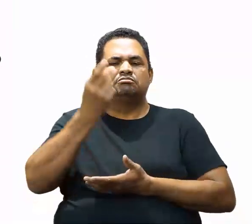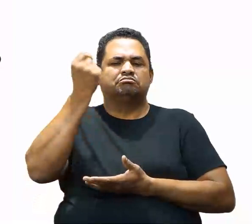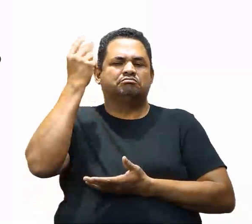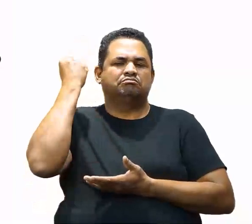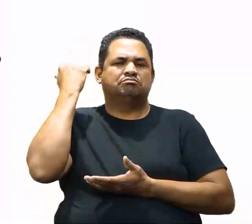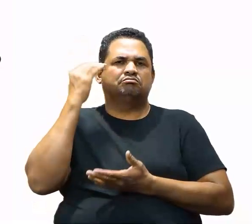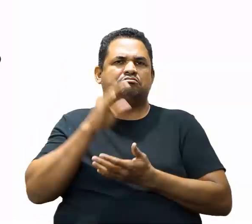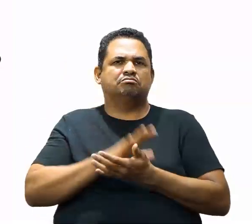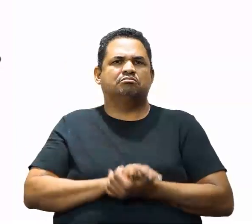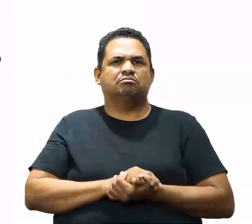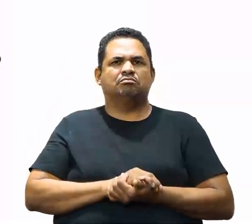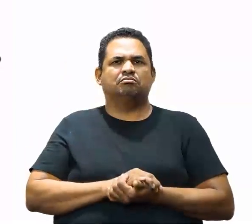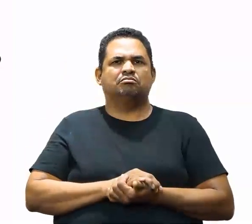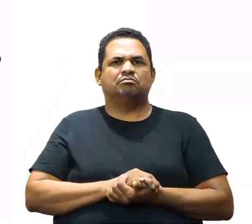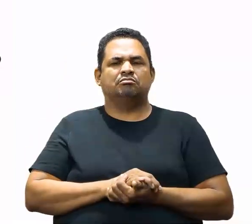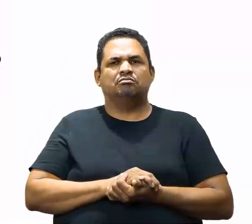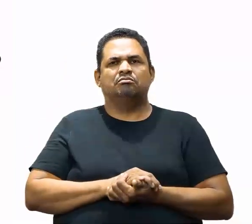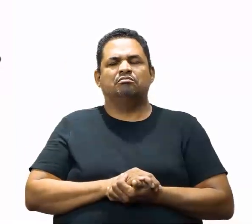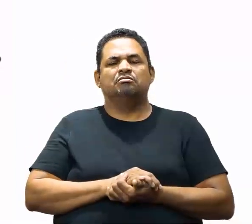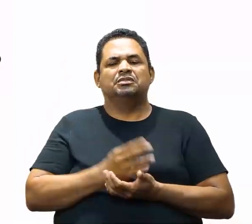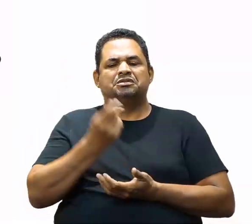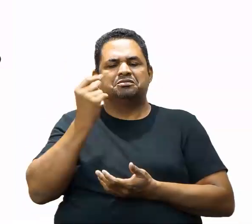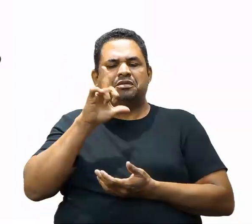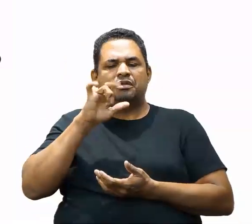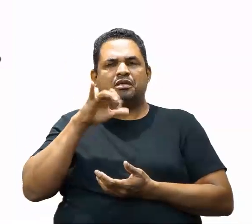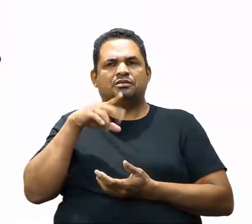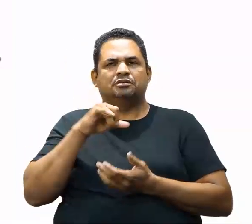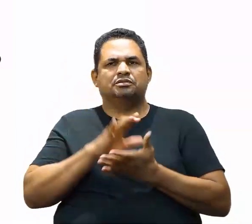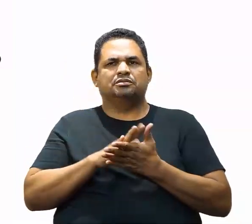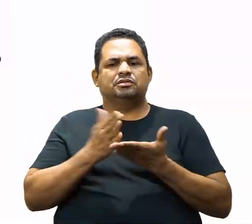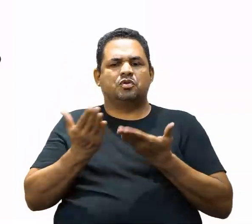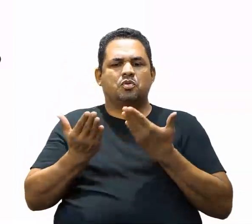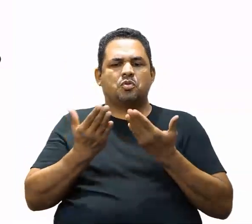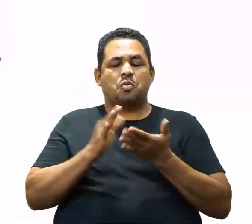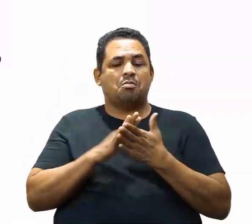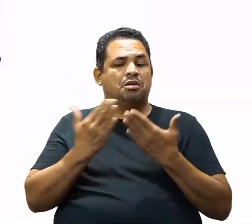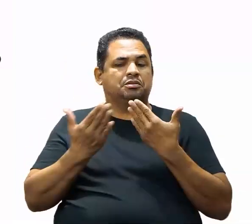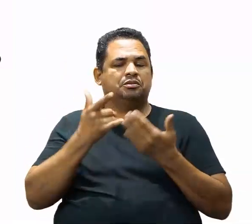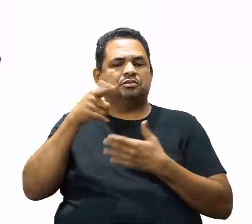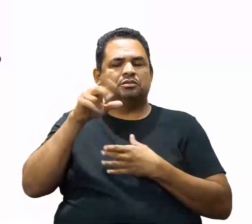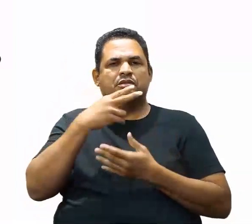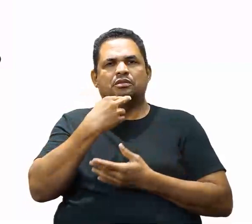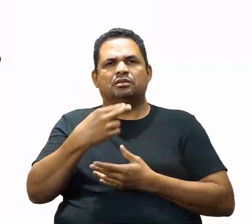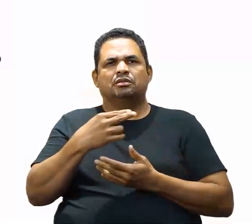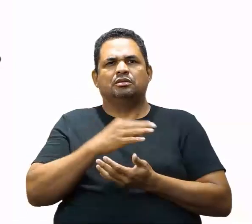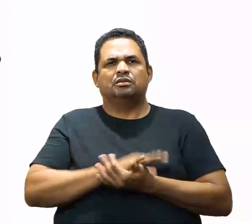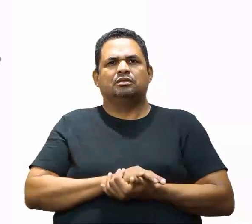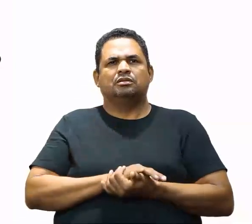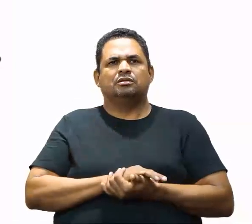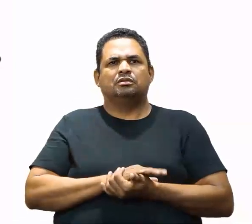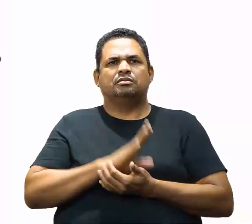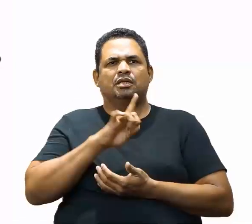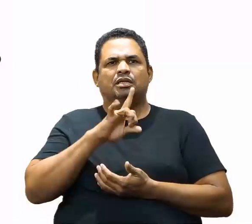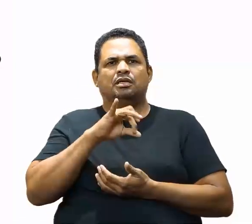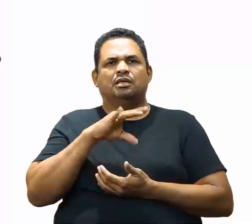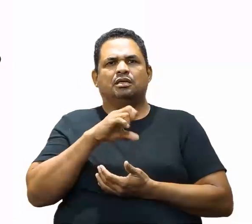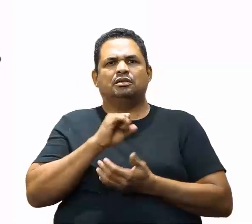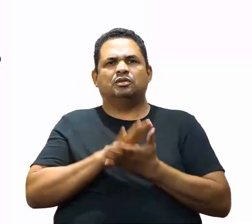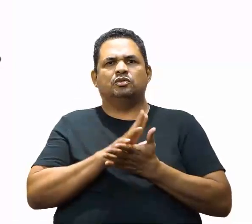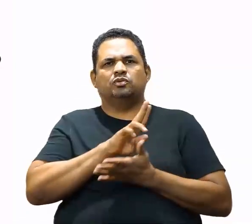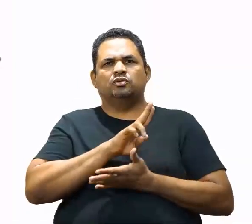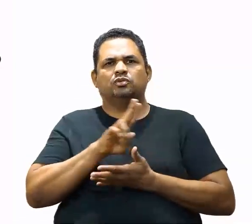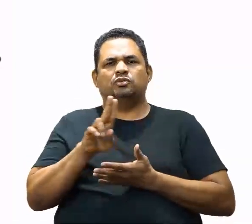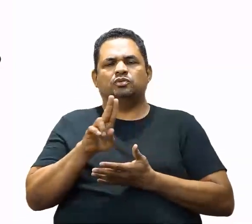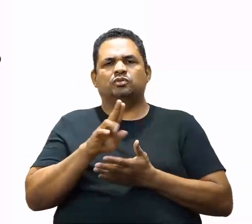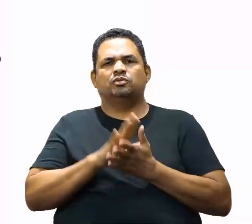do que o latim, em comparação a outras línguas da Europa. O Baleares é o nome coletivo para os dialetos do catalão,